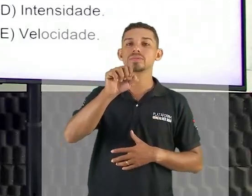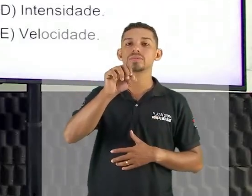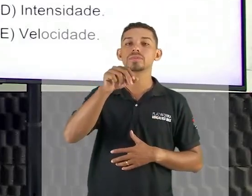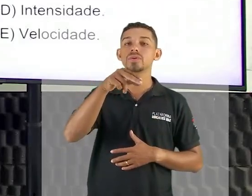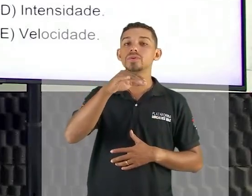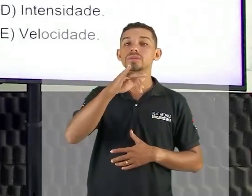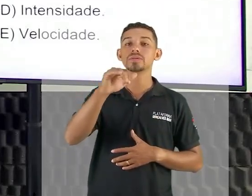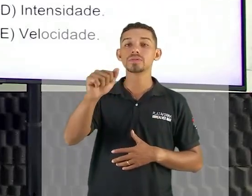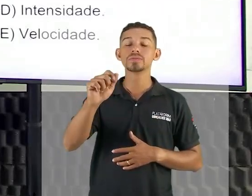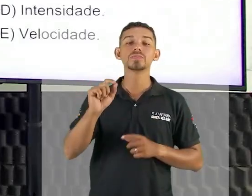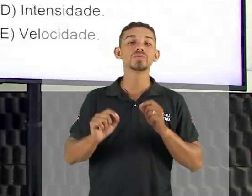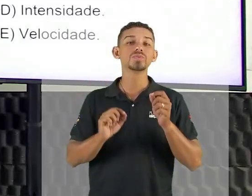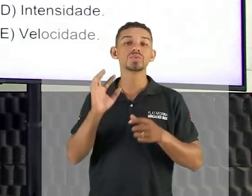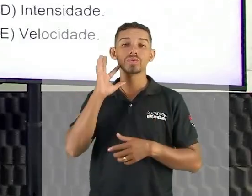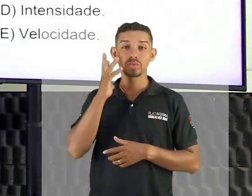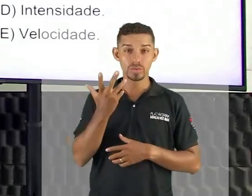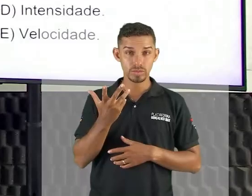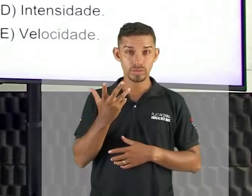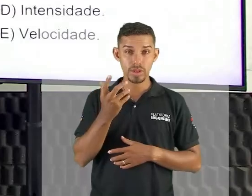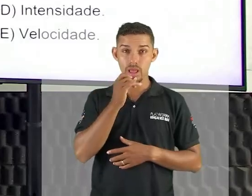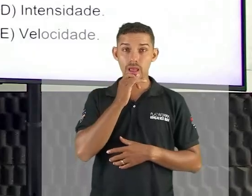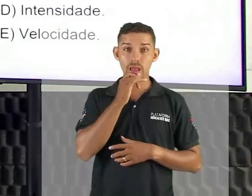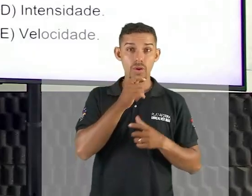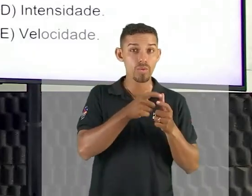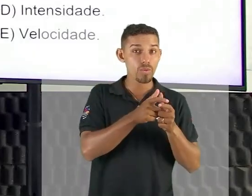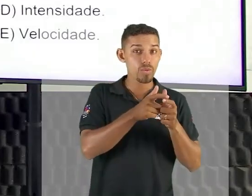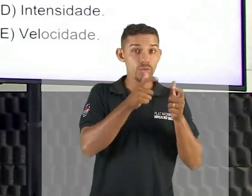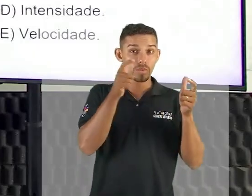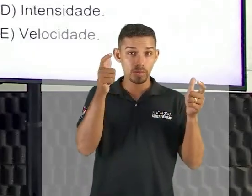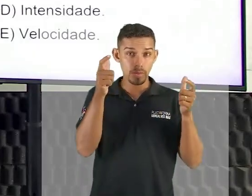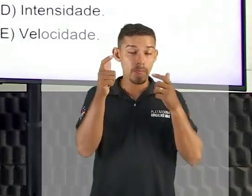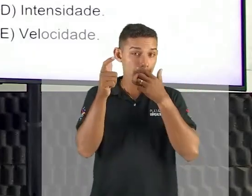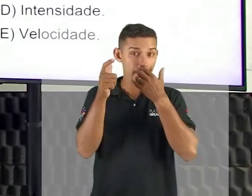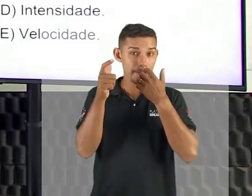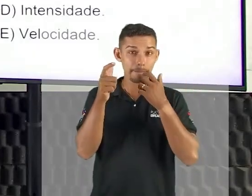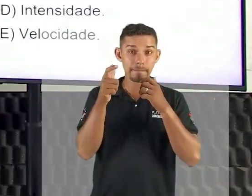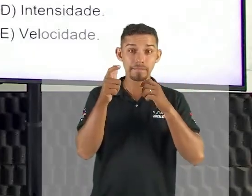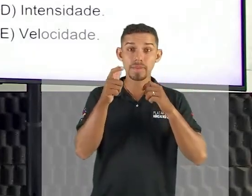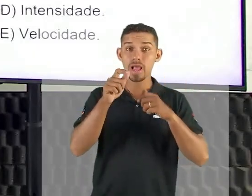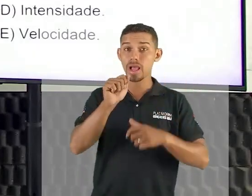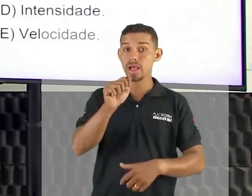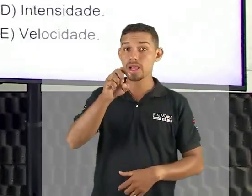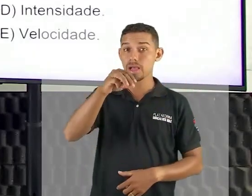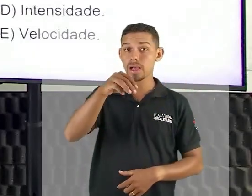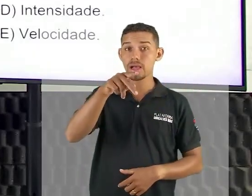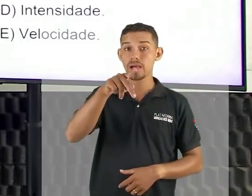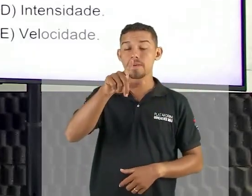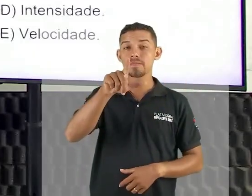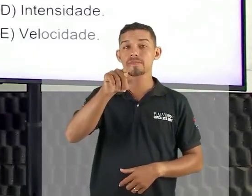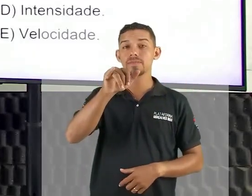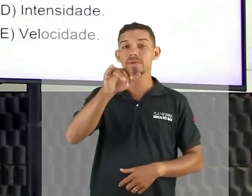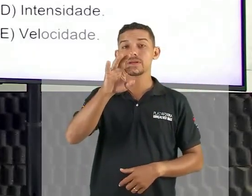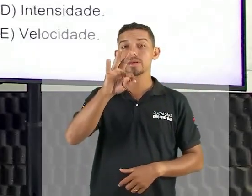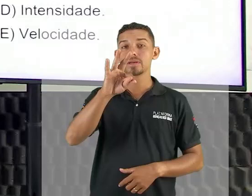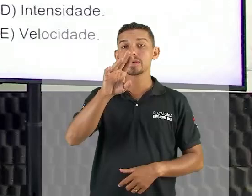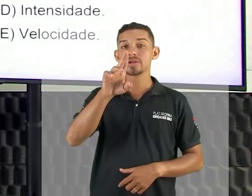ressonância ressonância é o aumento da amplitude de